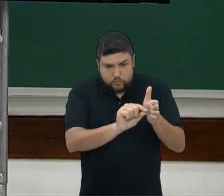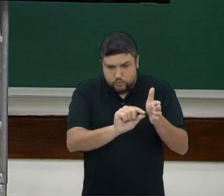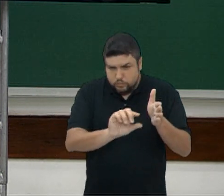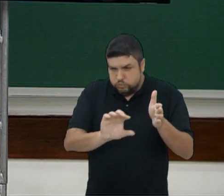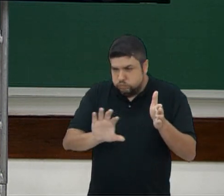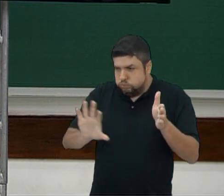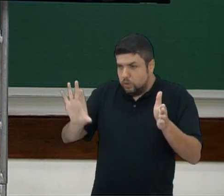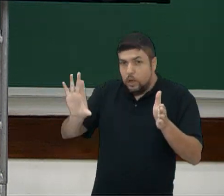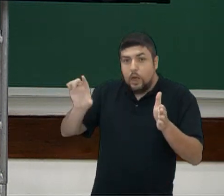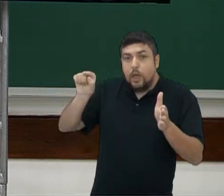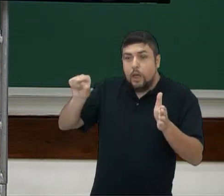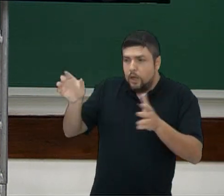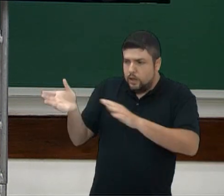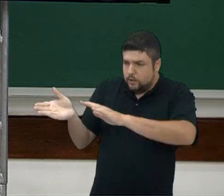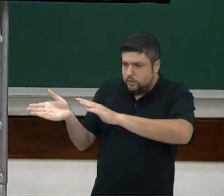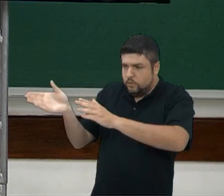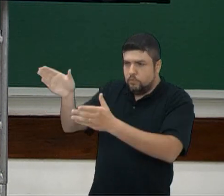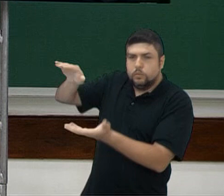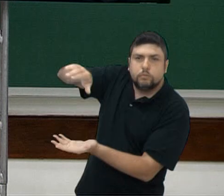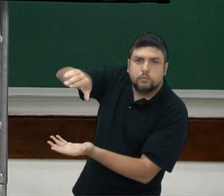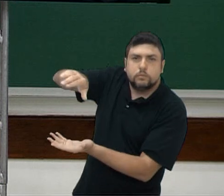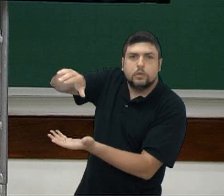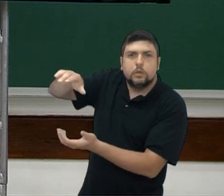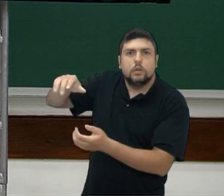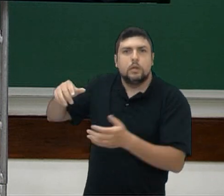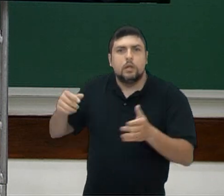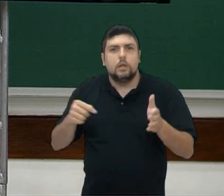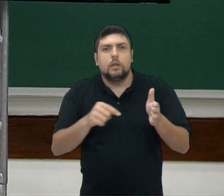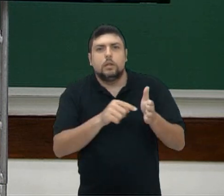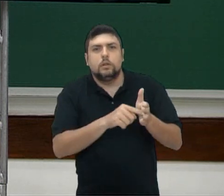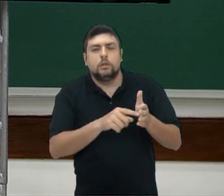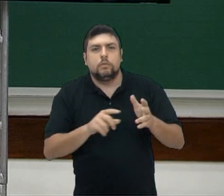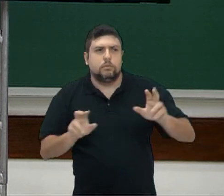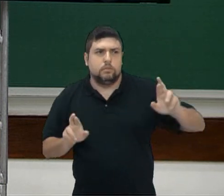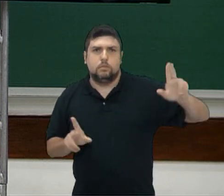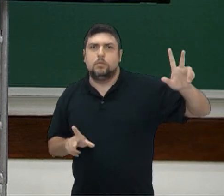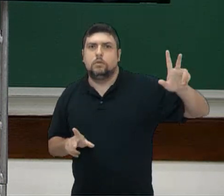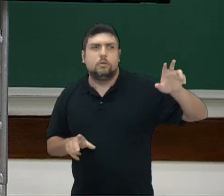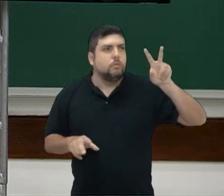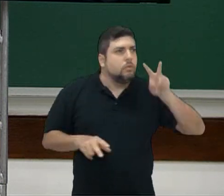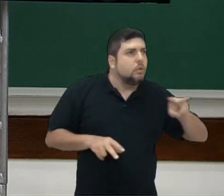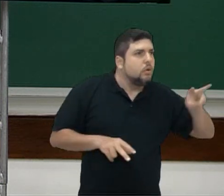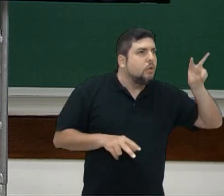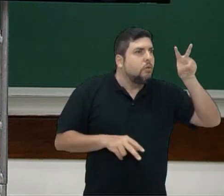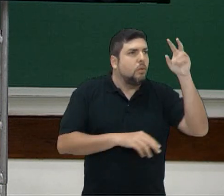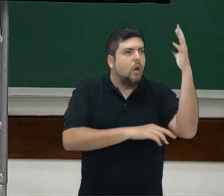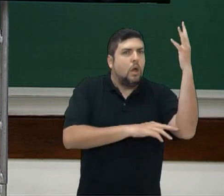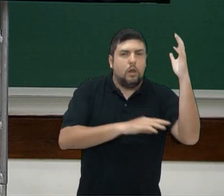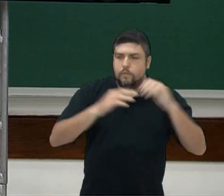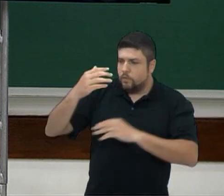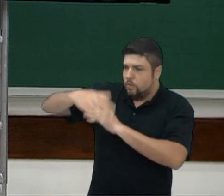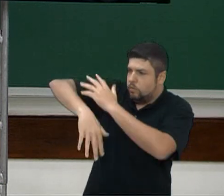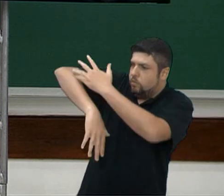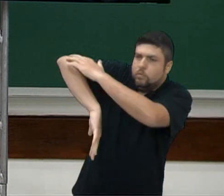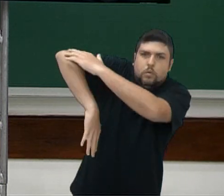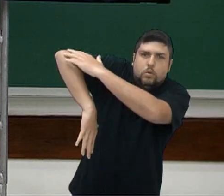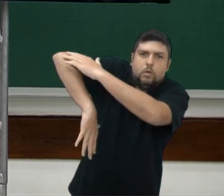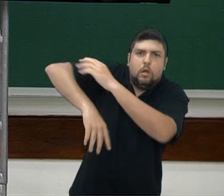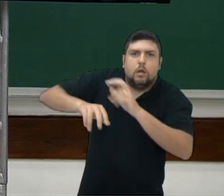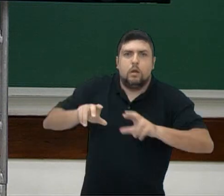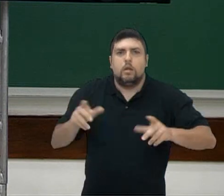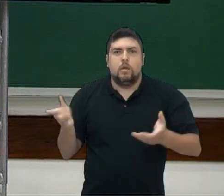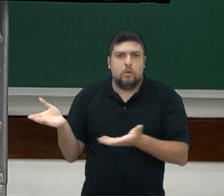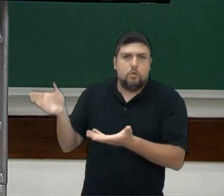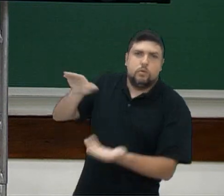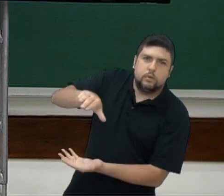acaba sendo invertida, ou seja, de cabeça para baixo. Então, esse é o contexto que acabamos tendo dentro desse aspecto, ok? Então, vamos à